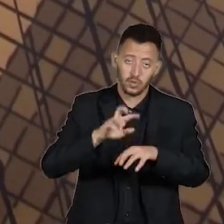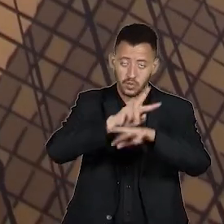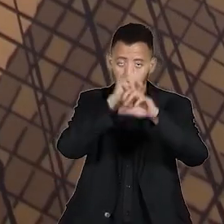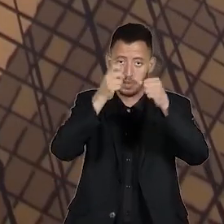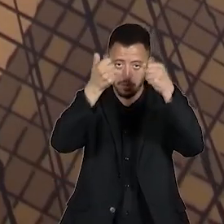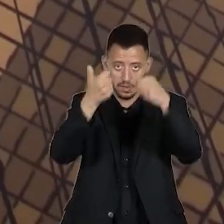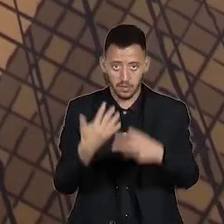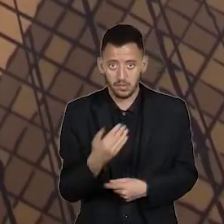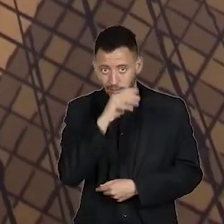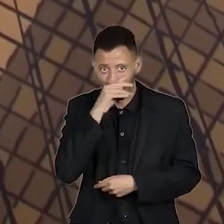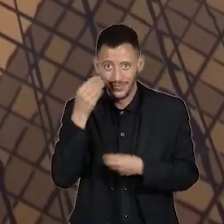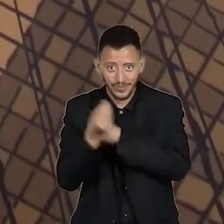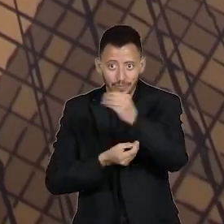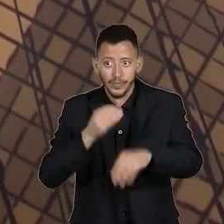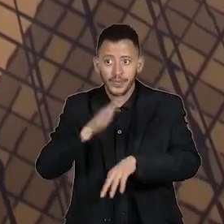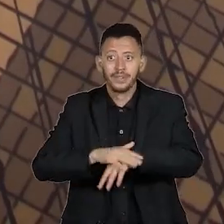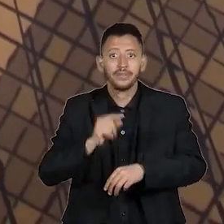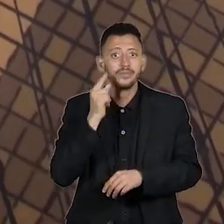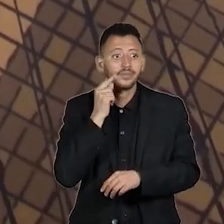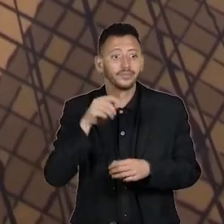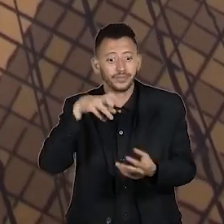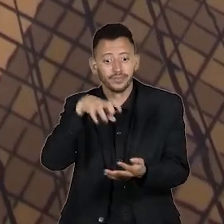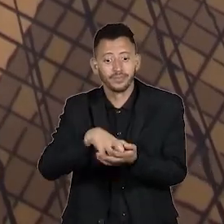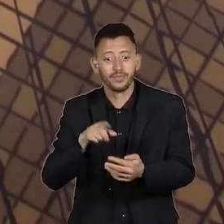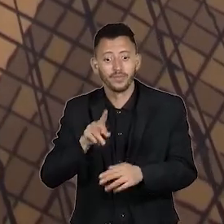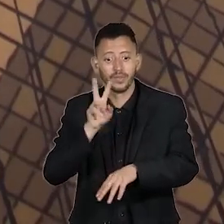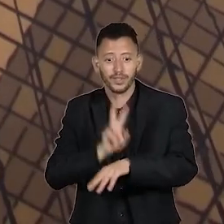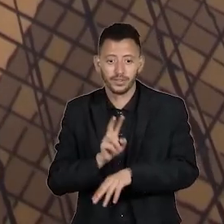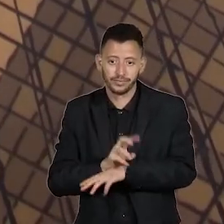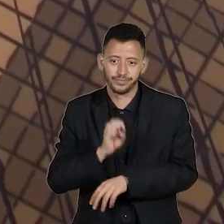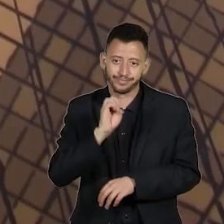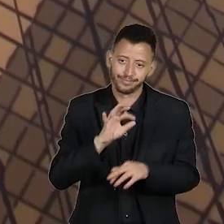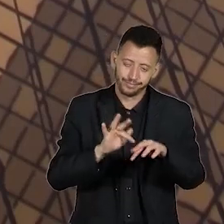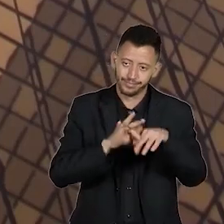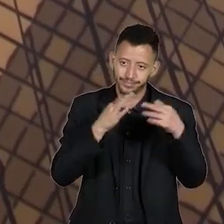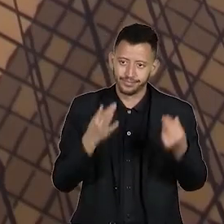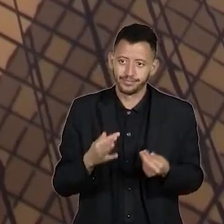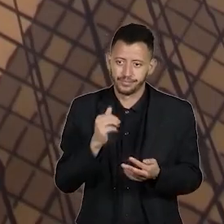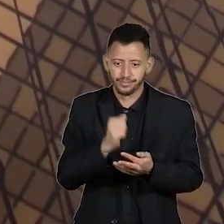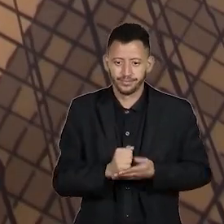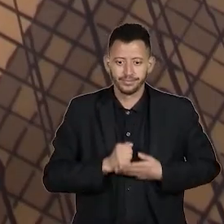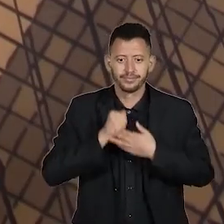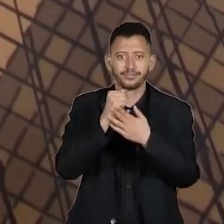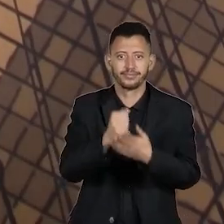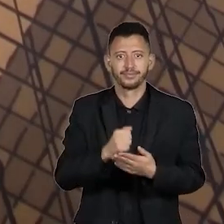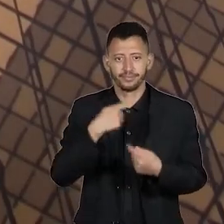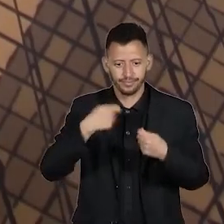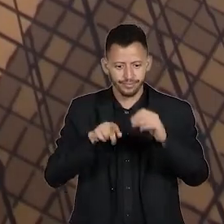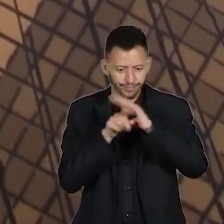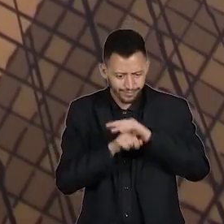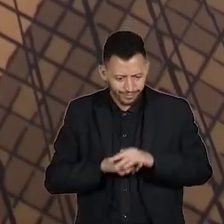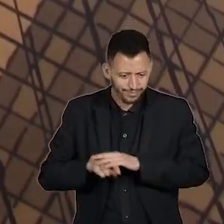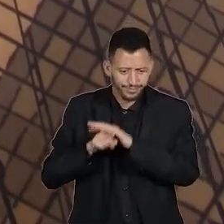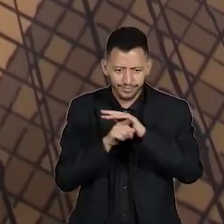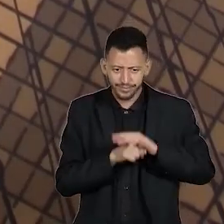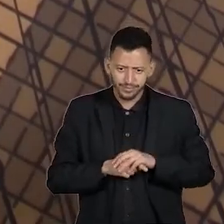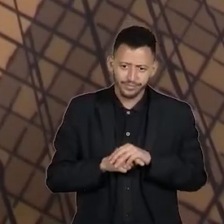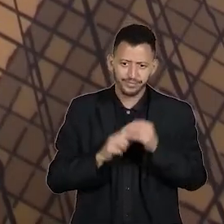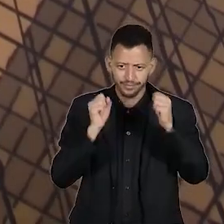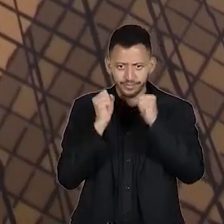lá falando um pouco mais disso. Mas como que fica essa questão dos equipamentos de proteção? simplesmente oferece,